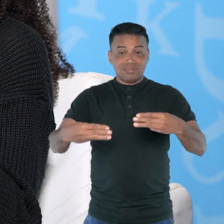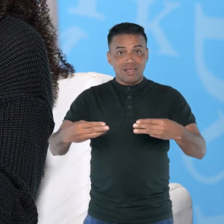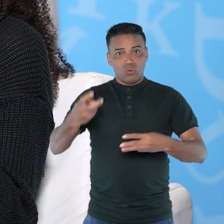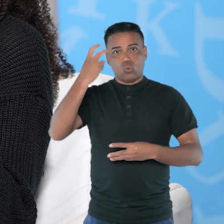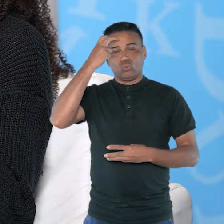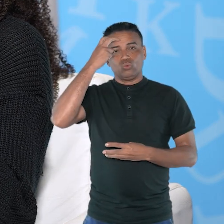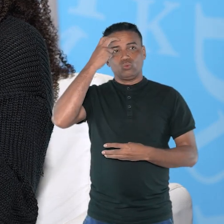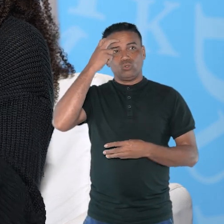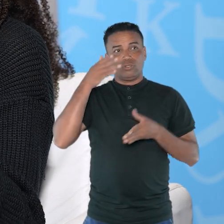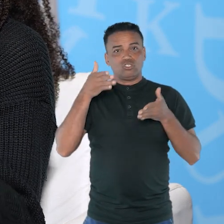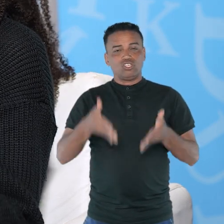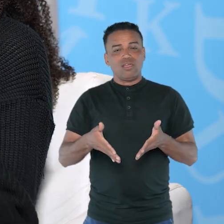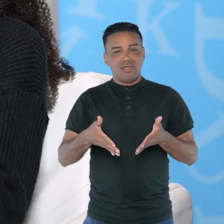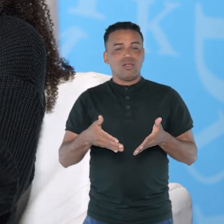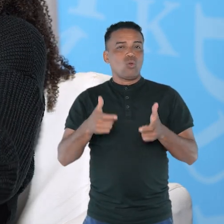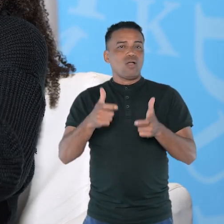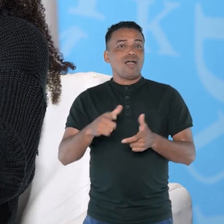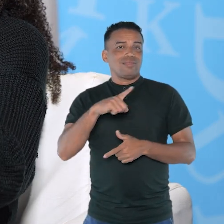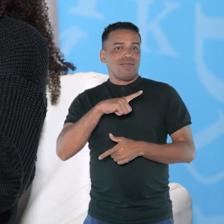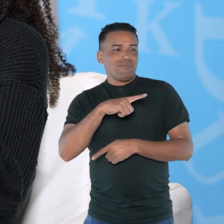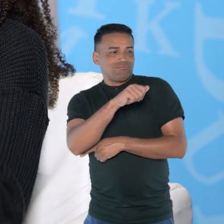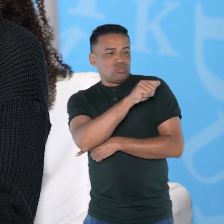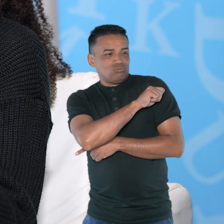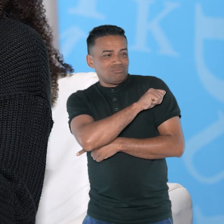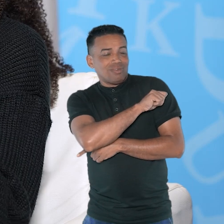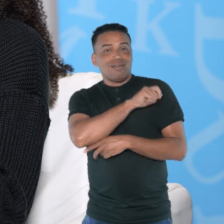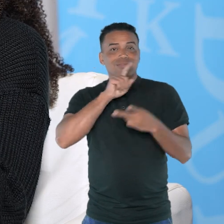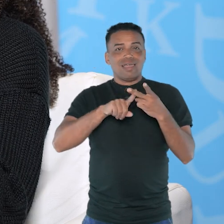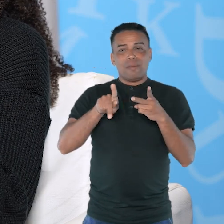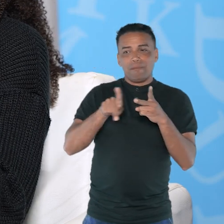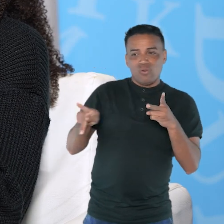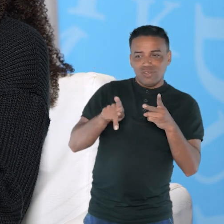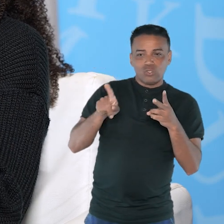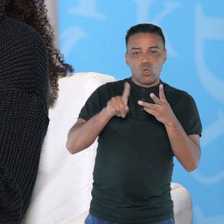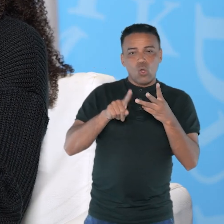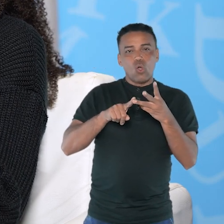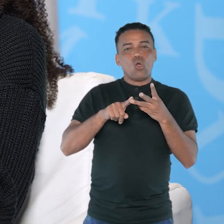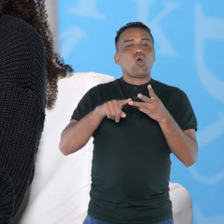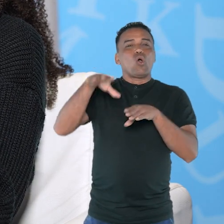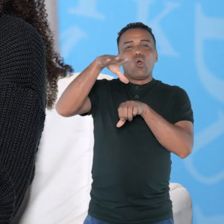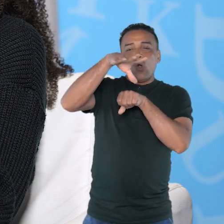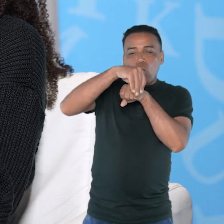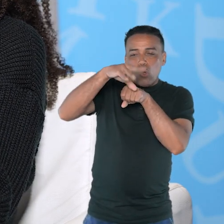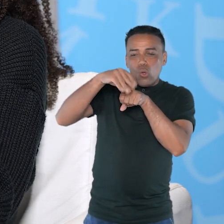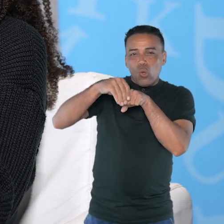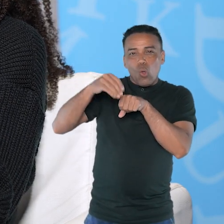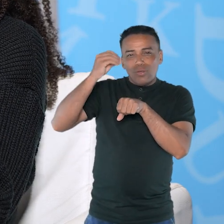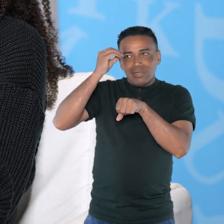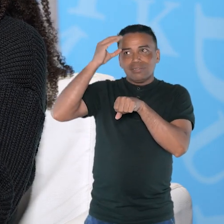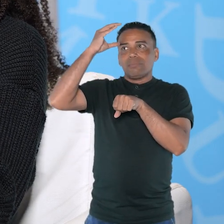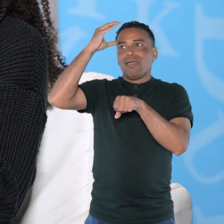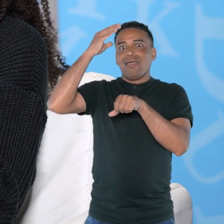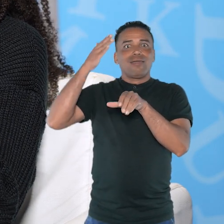aula. Então, quando eu chego num lugar que tem estudante, que tem professores, que tem o conhecimento sendo algo